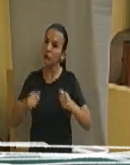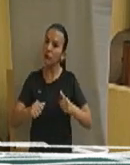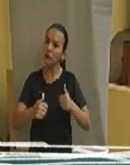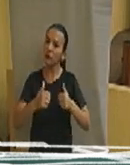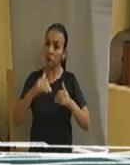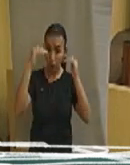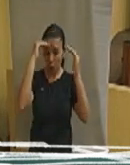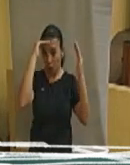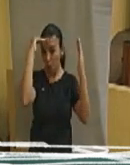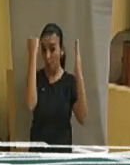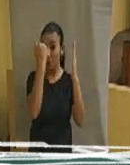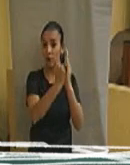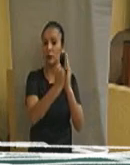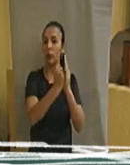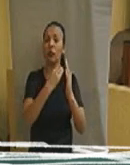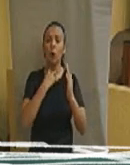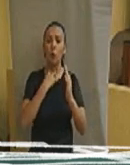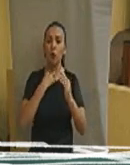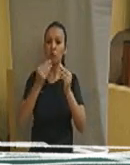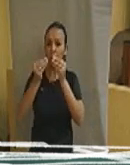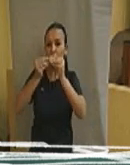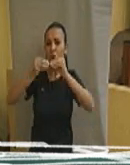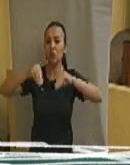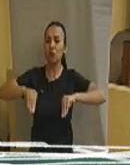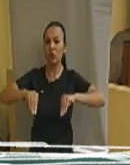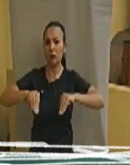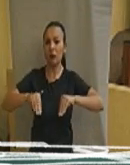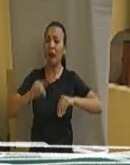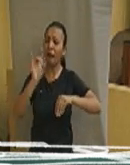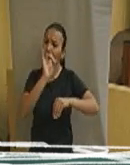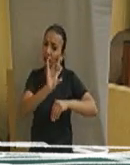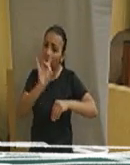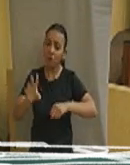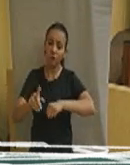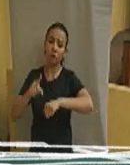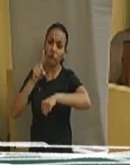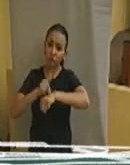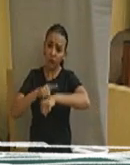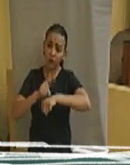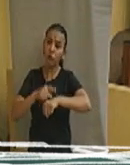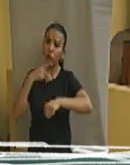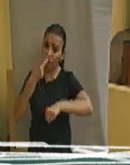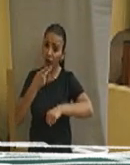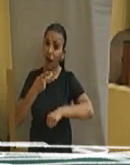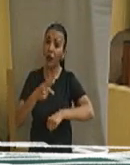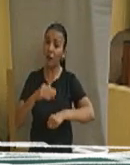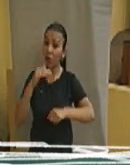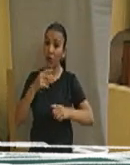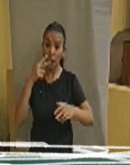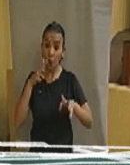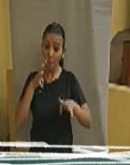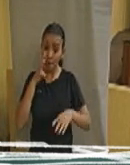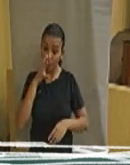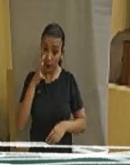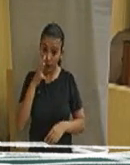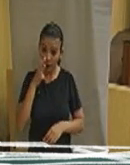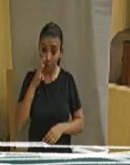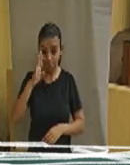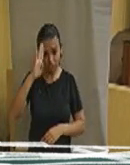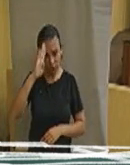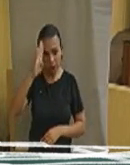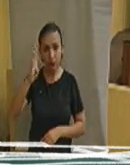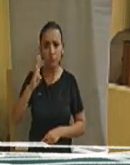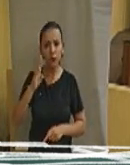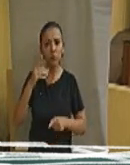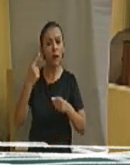a sequência dos mesmos. Todos os tempos de fala serão severamente observados pela CCP, principalmente